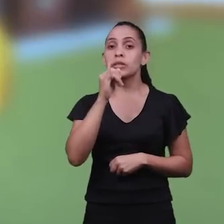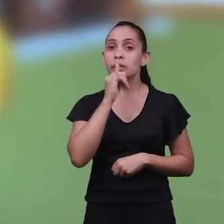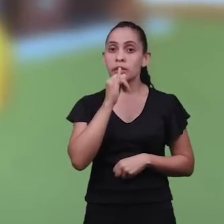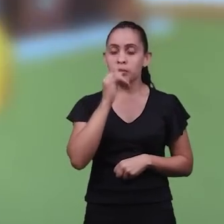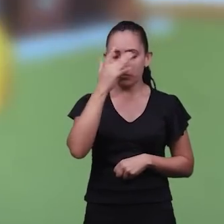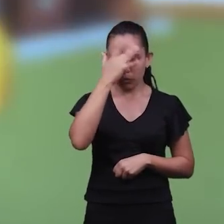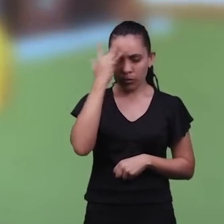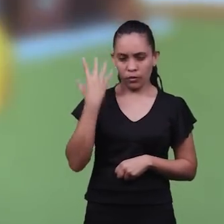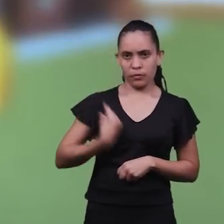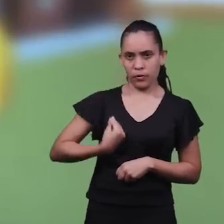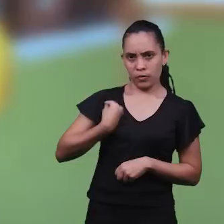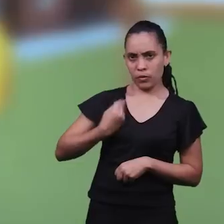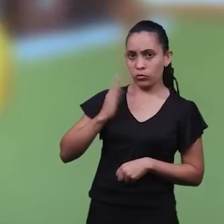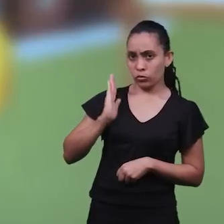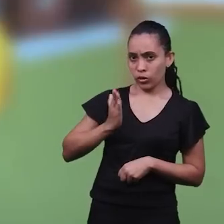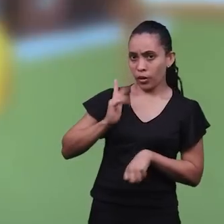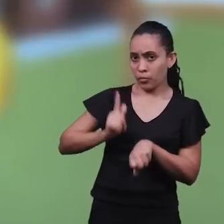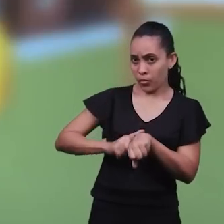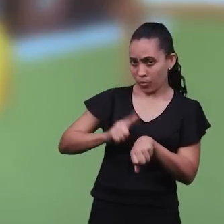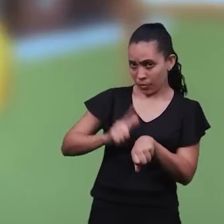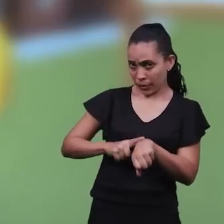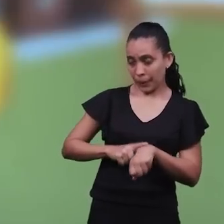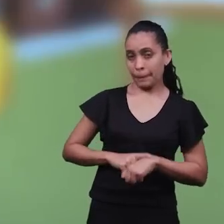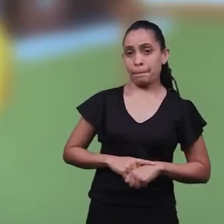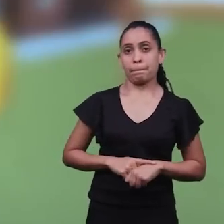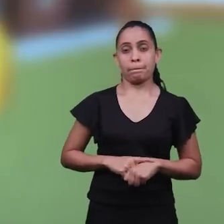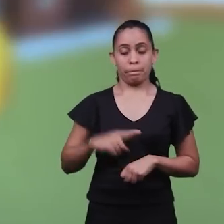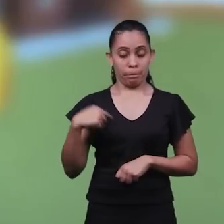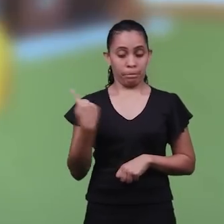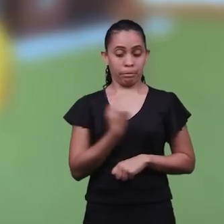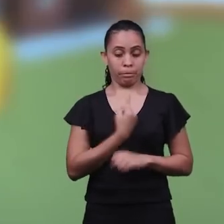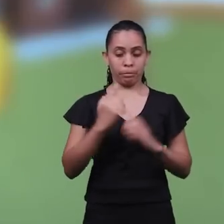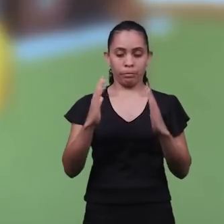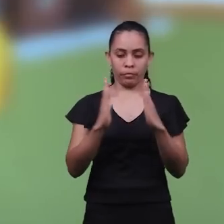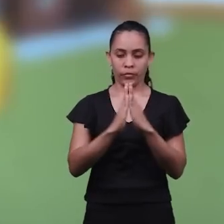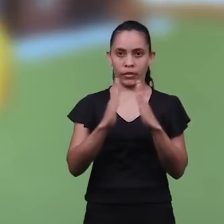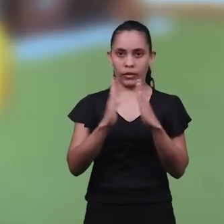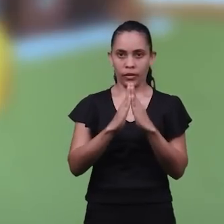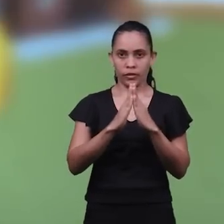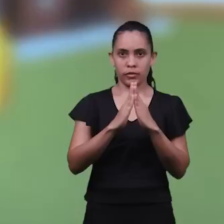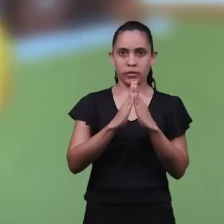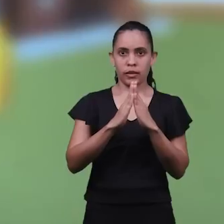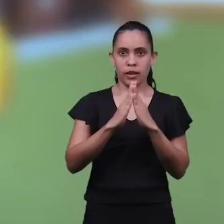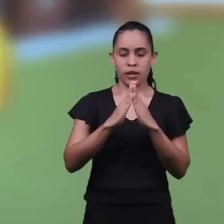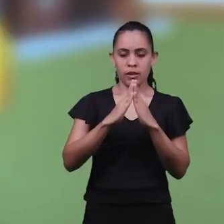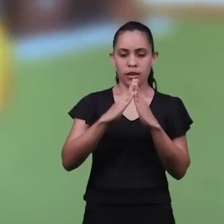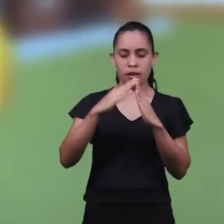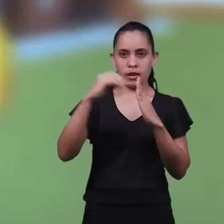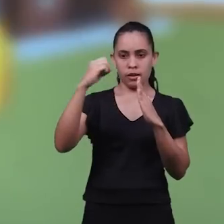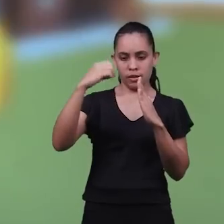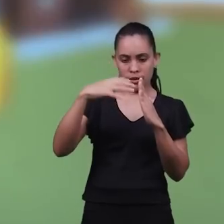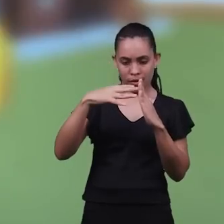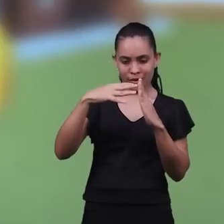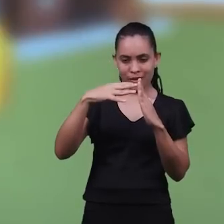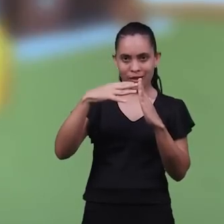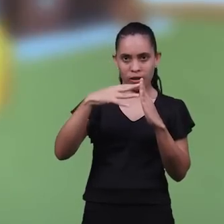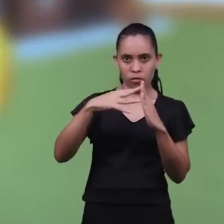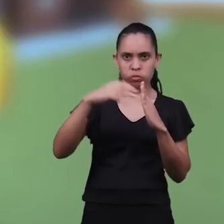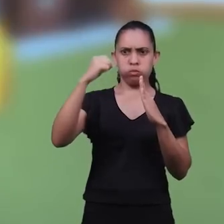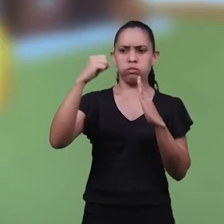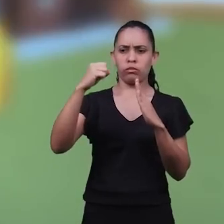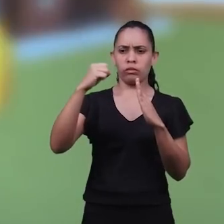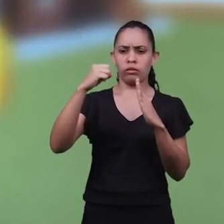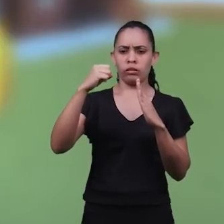viveram. Em algum momento, nós estávamos na nossa casa e a luz faltou. E nós